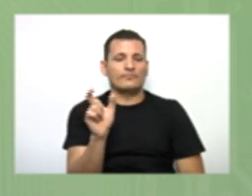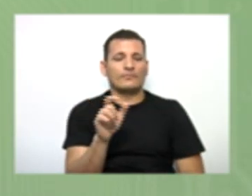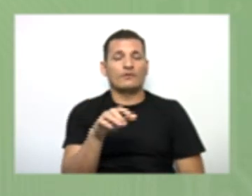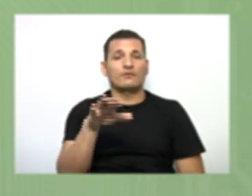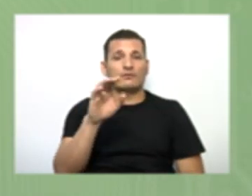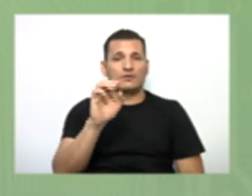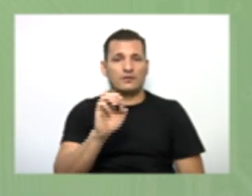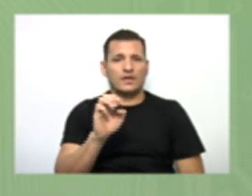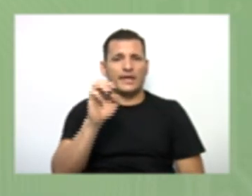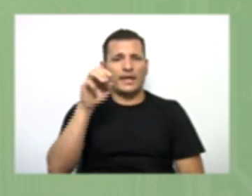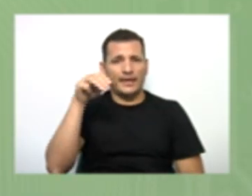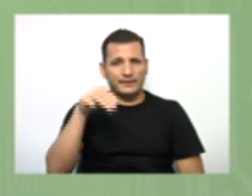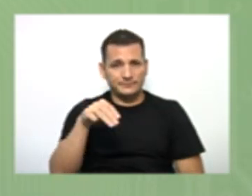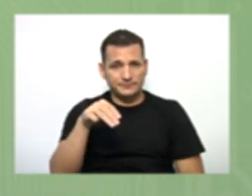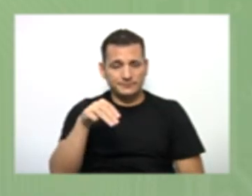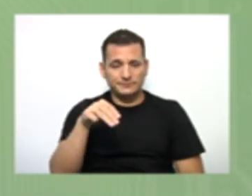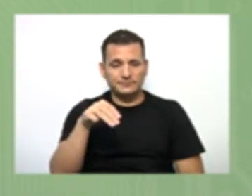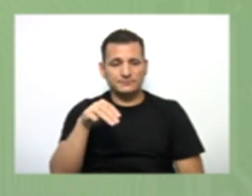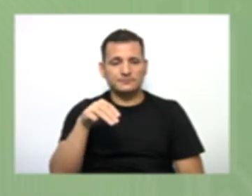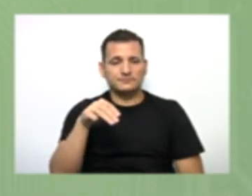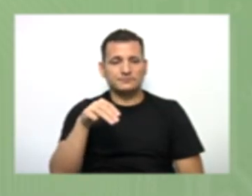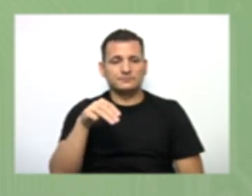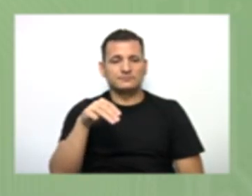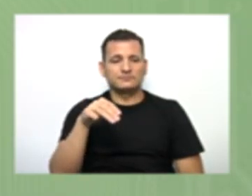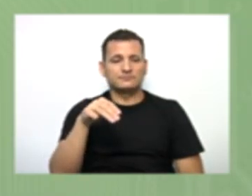O em, que dá ênfase